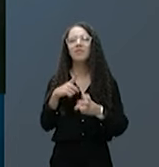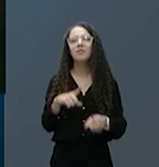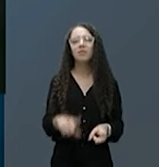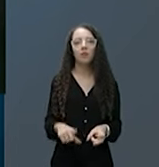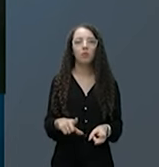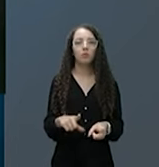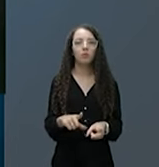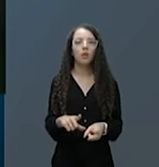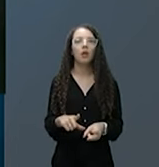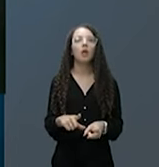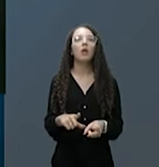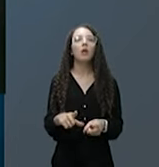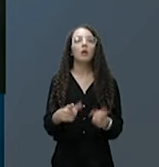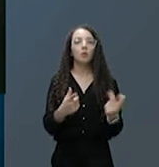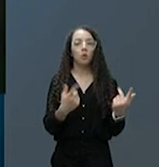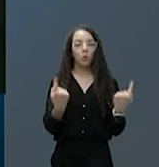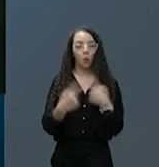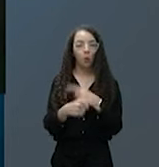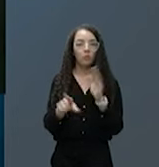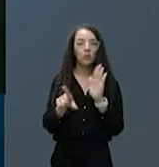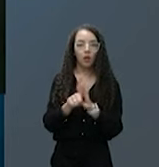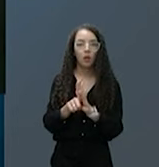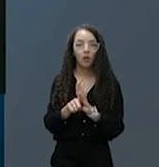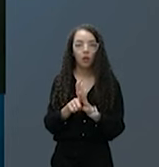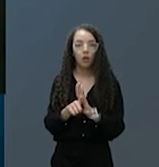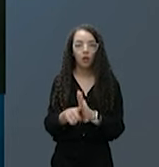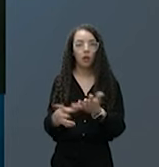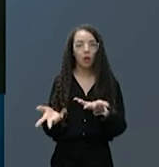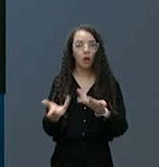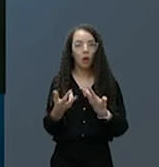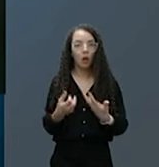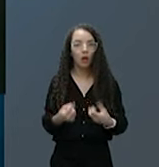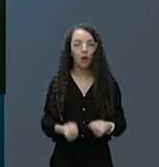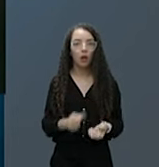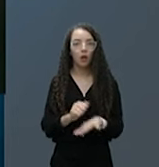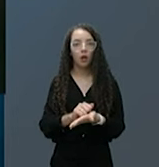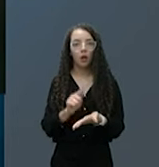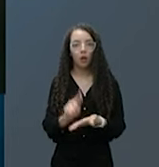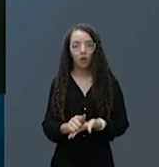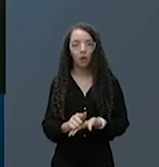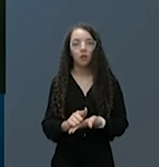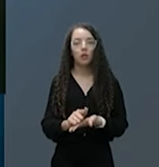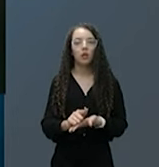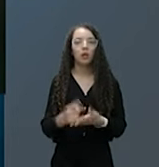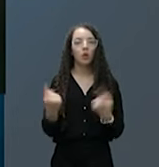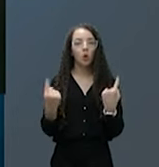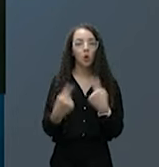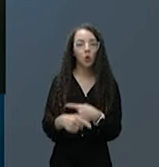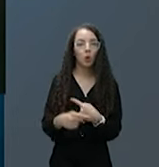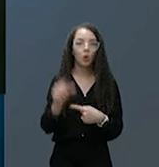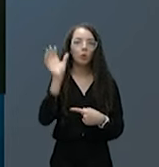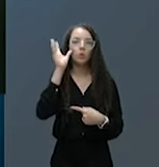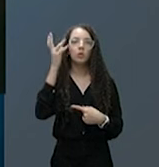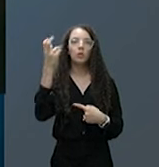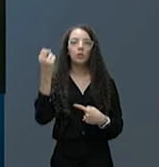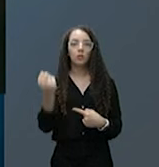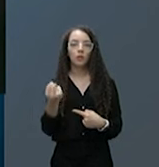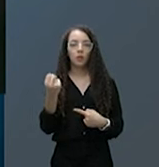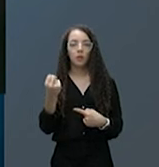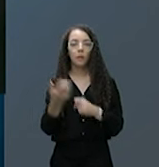se declarar manifestamente improcedente agravo interno que impugna decisão baseada em precedente